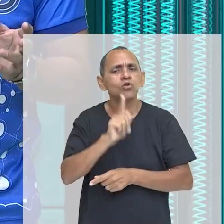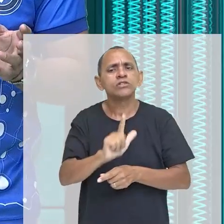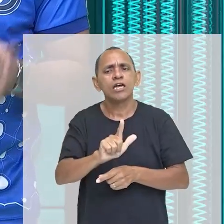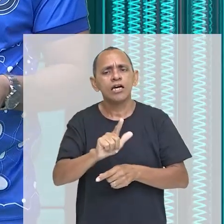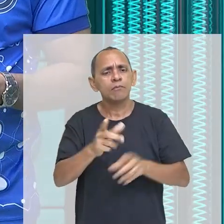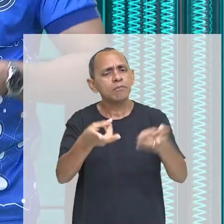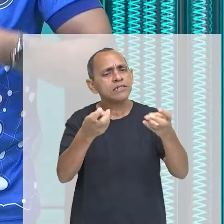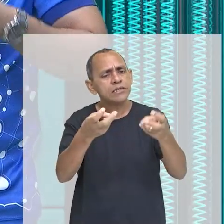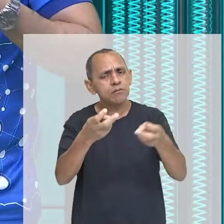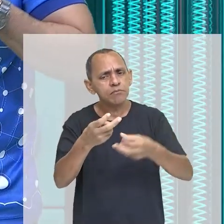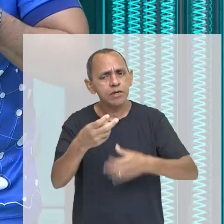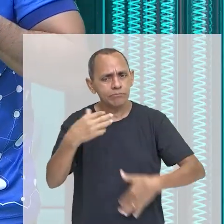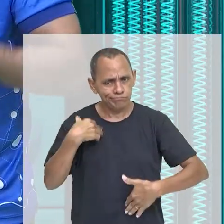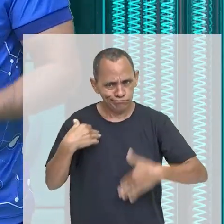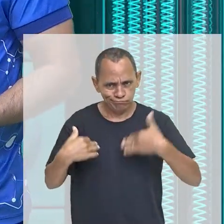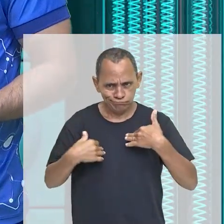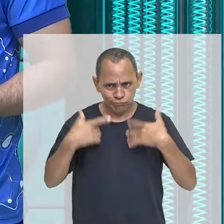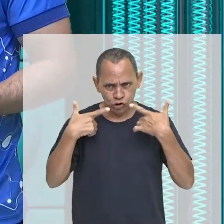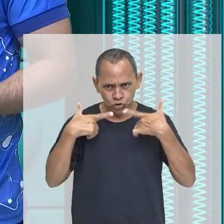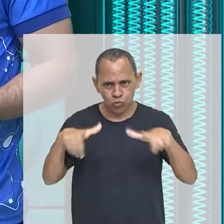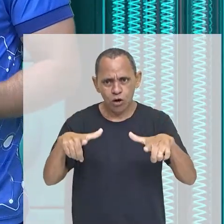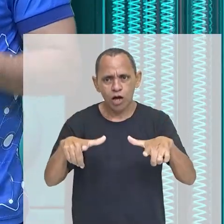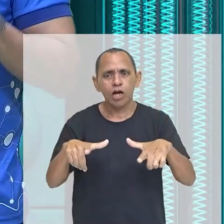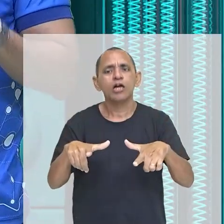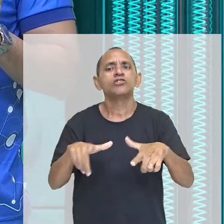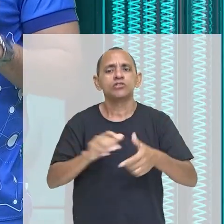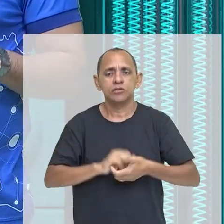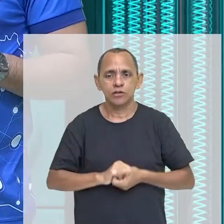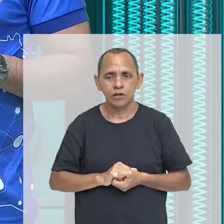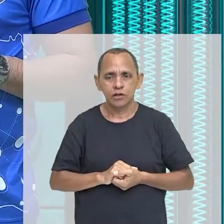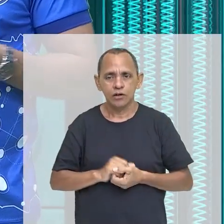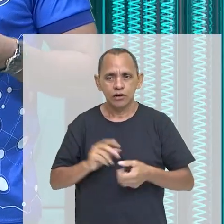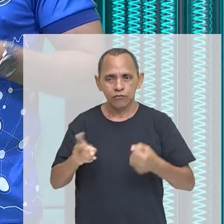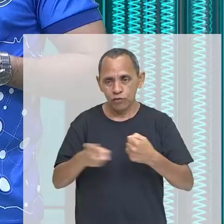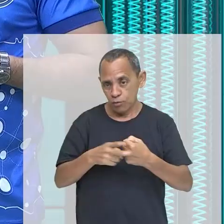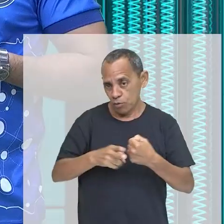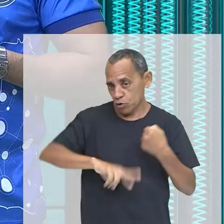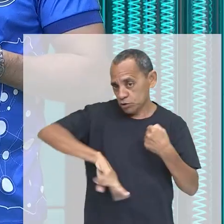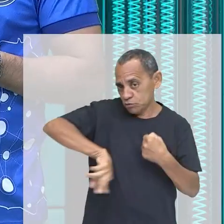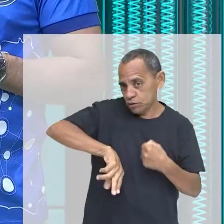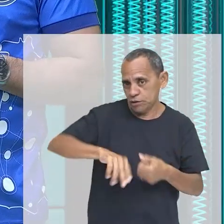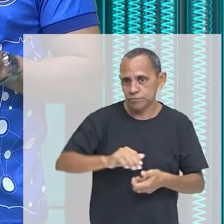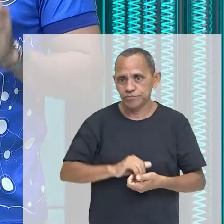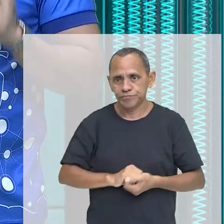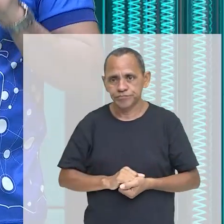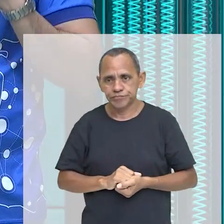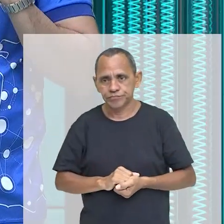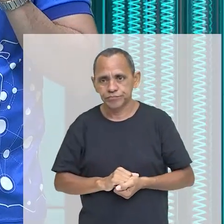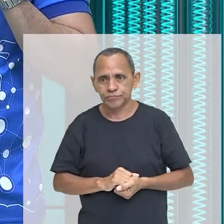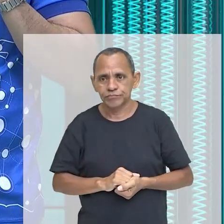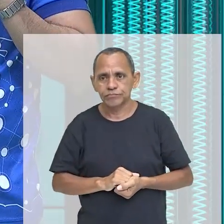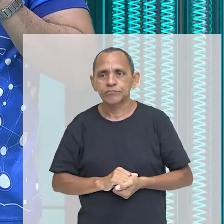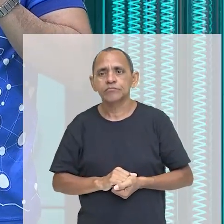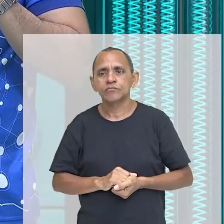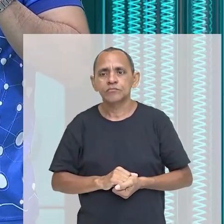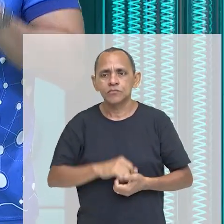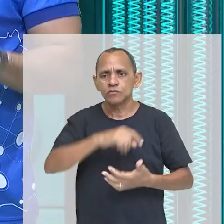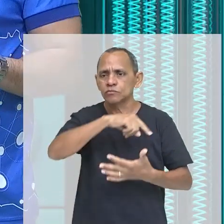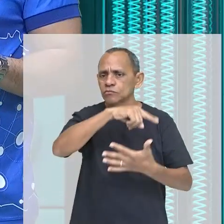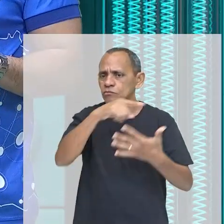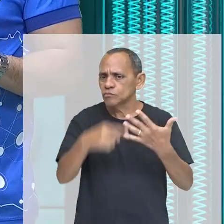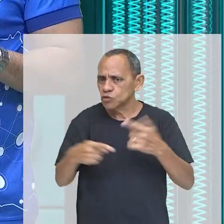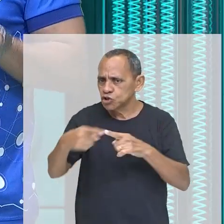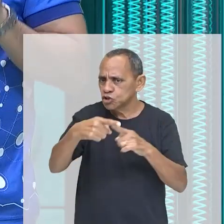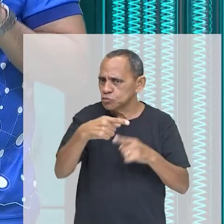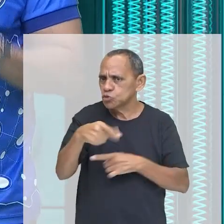gestos, linguagem corporal, que é uma linguagem não verbal. Mas agora eu vou mostrar para vocês algumas situações onde eu posso